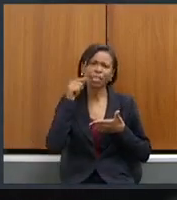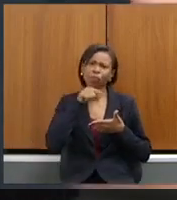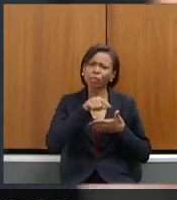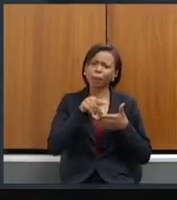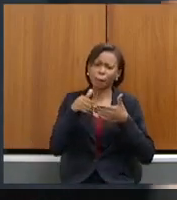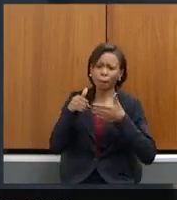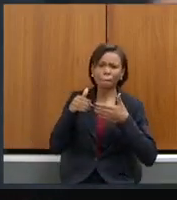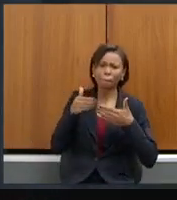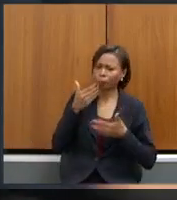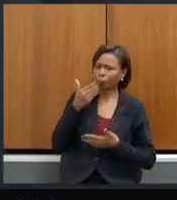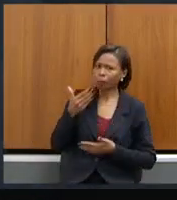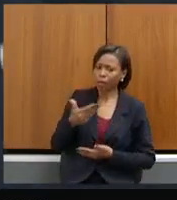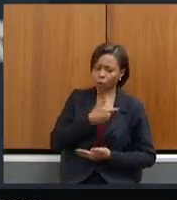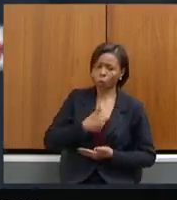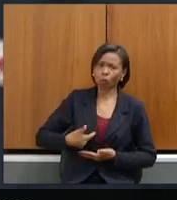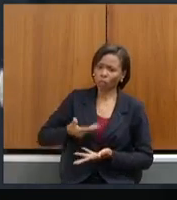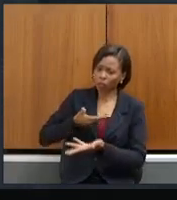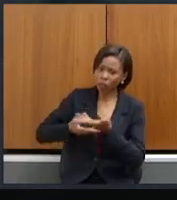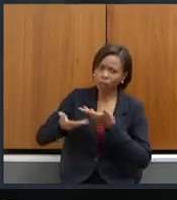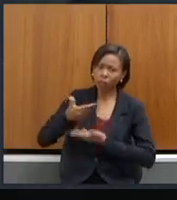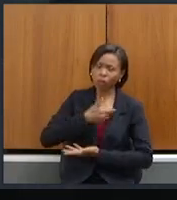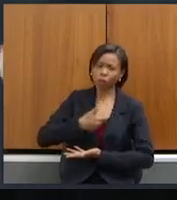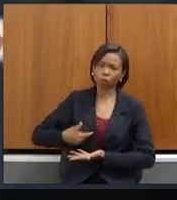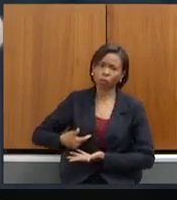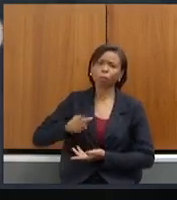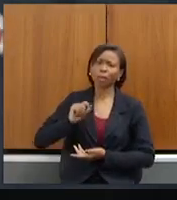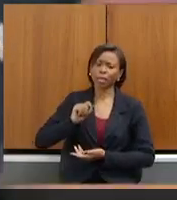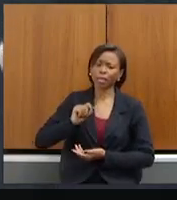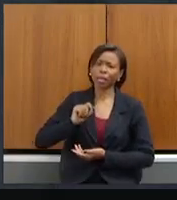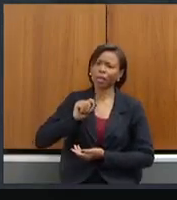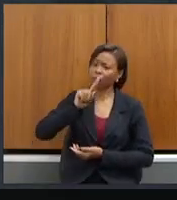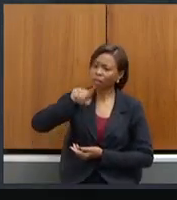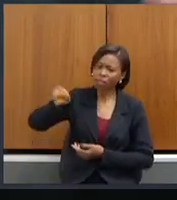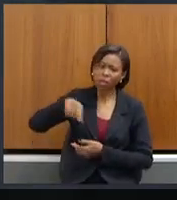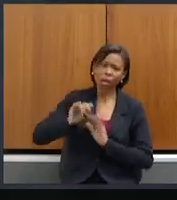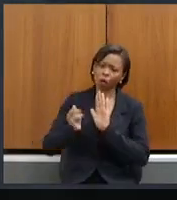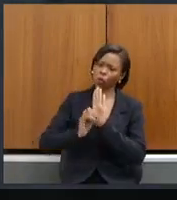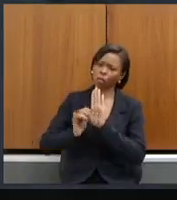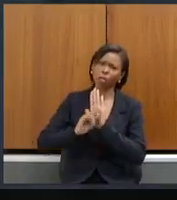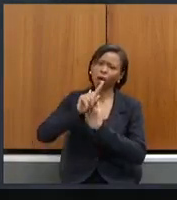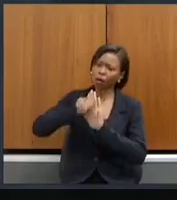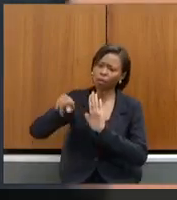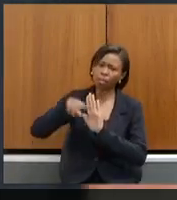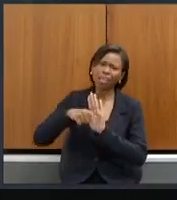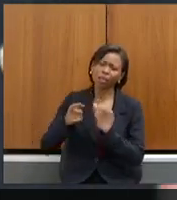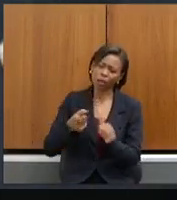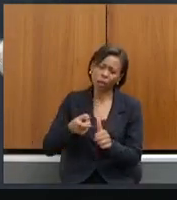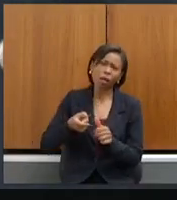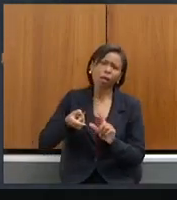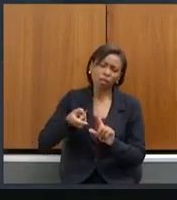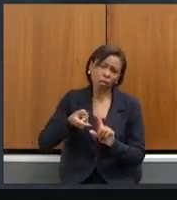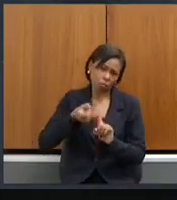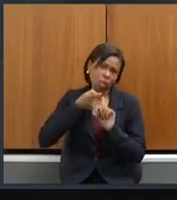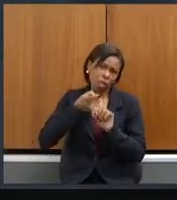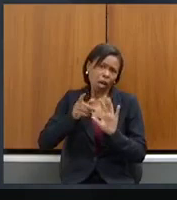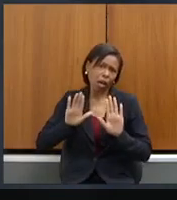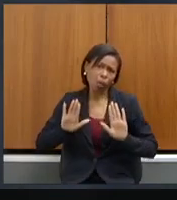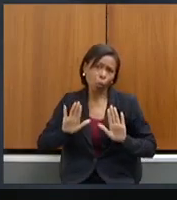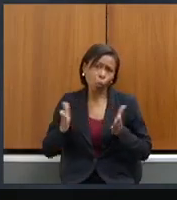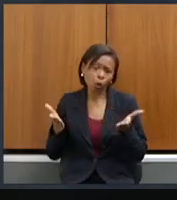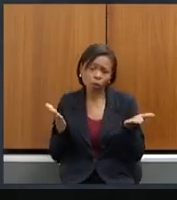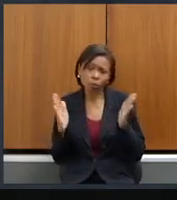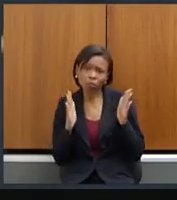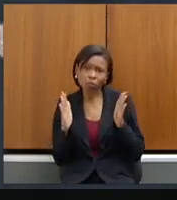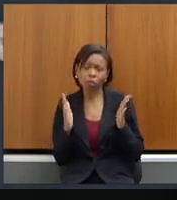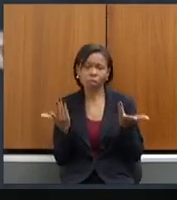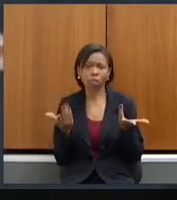no sentido de suspender provisoriamente para gente fazer depois uma experiência quem sabe com servidores públicos